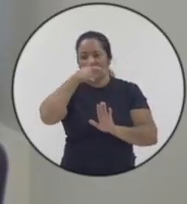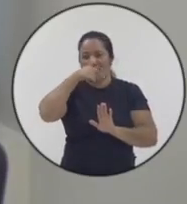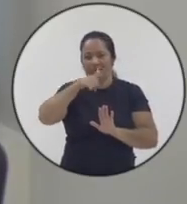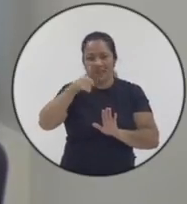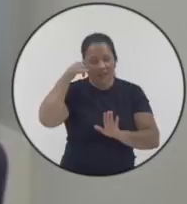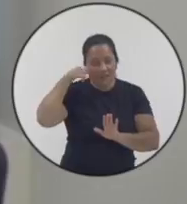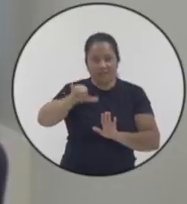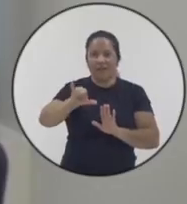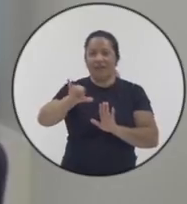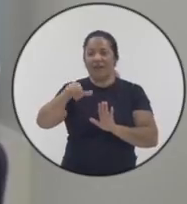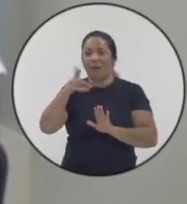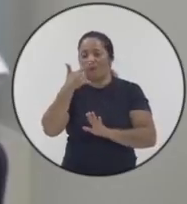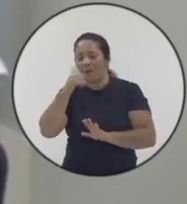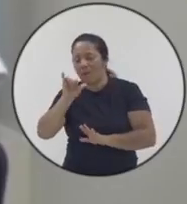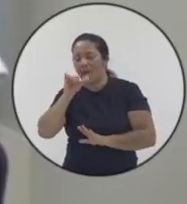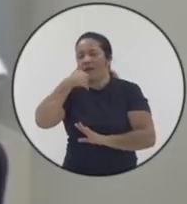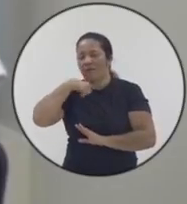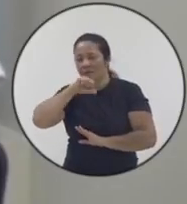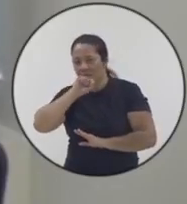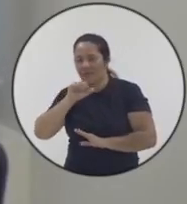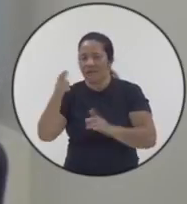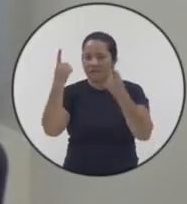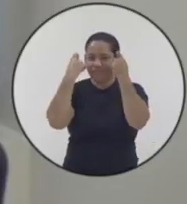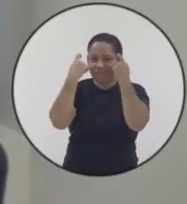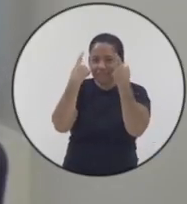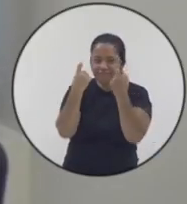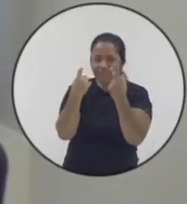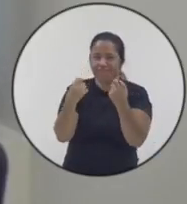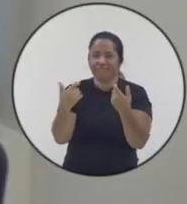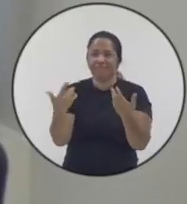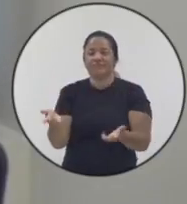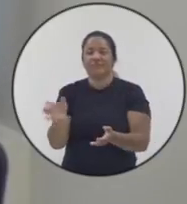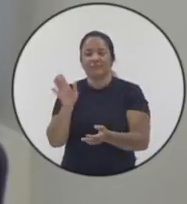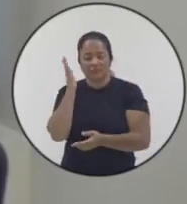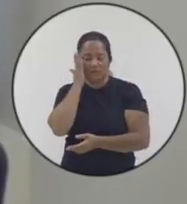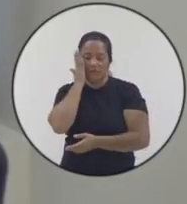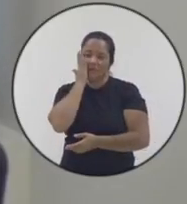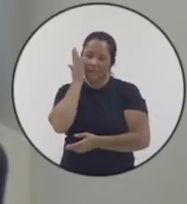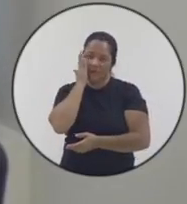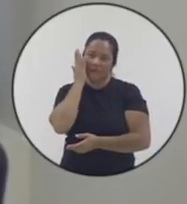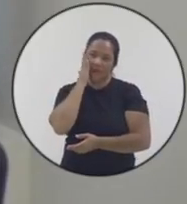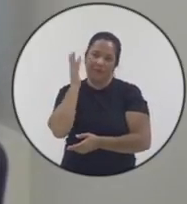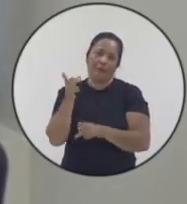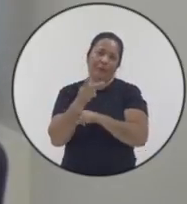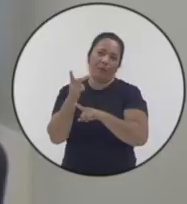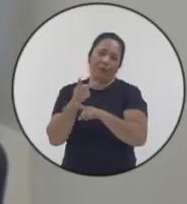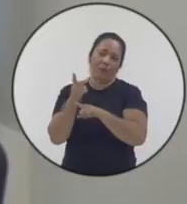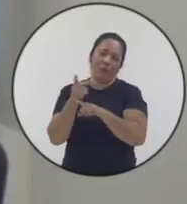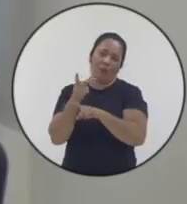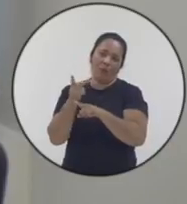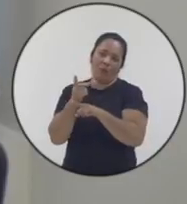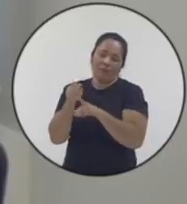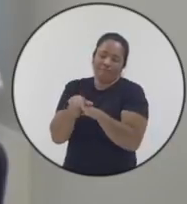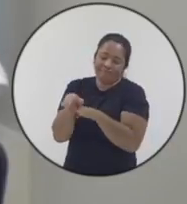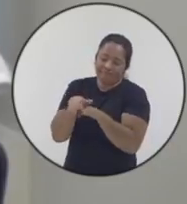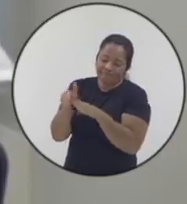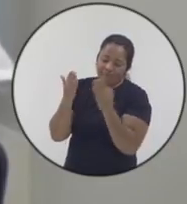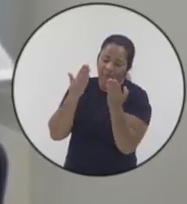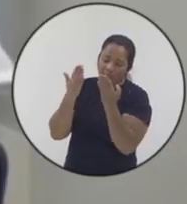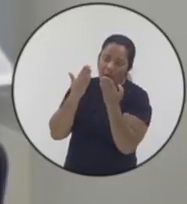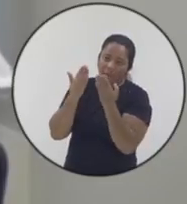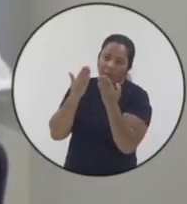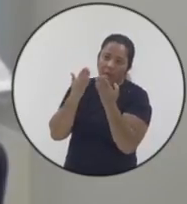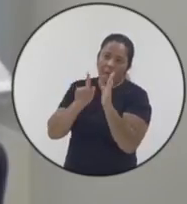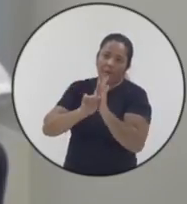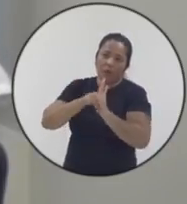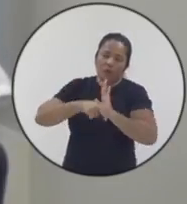pelos pais ou pela mãe. A gente sabe que existe essa questão da procura da terapia, da reversão. Isso vai ser